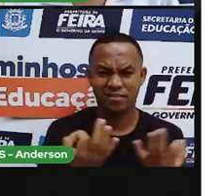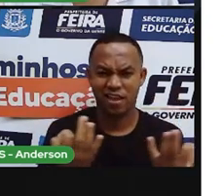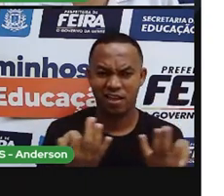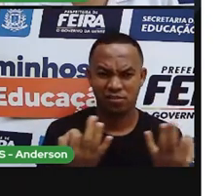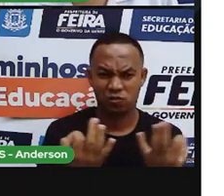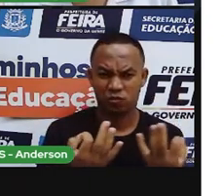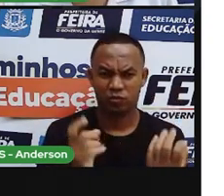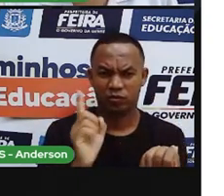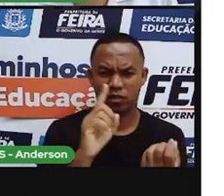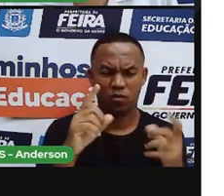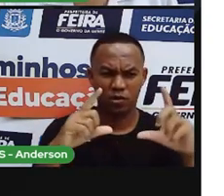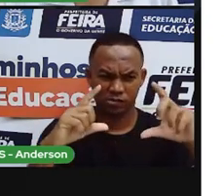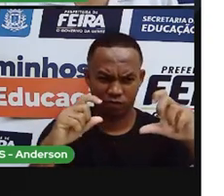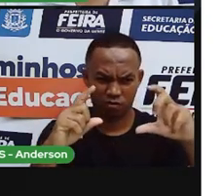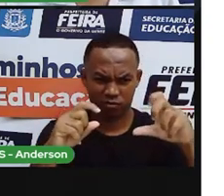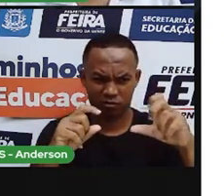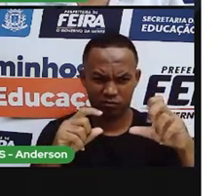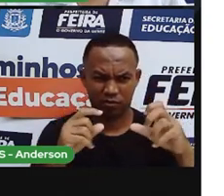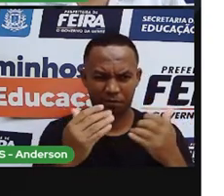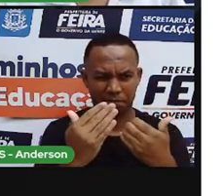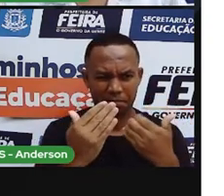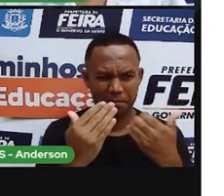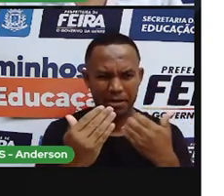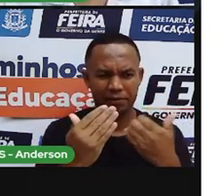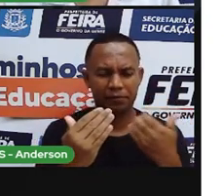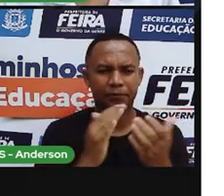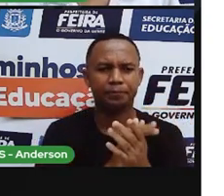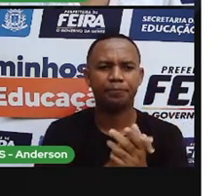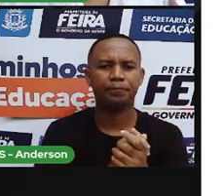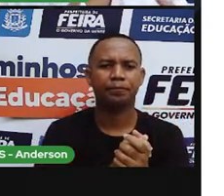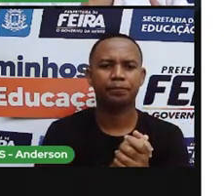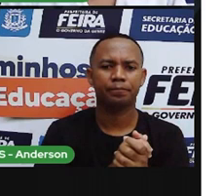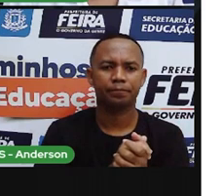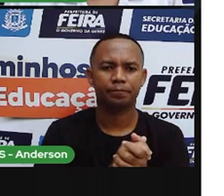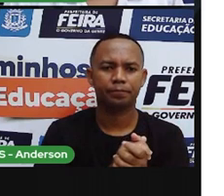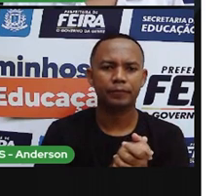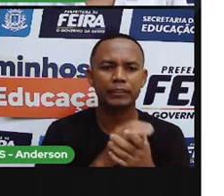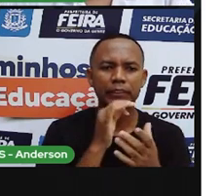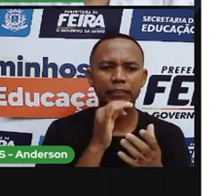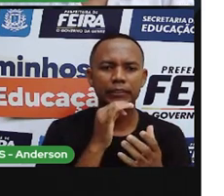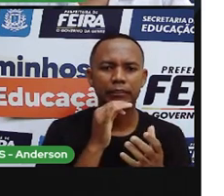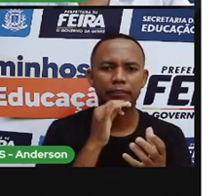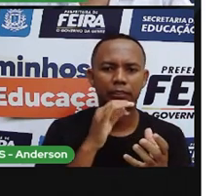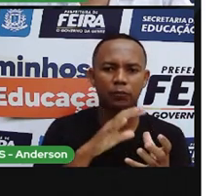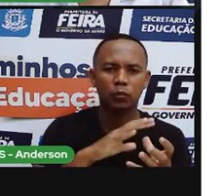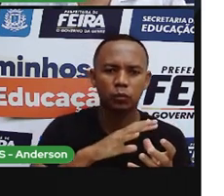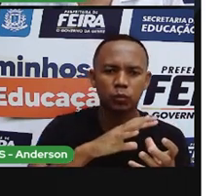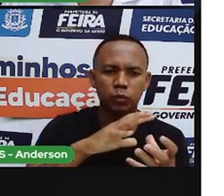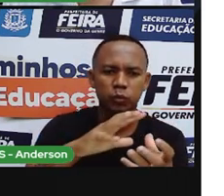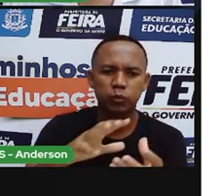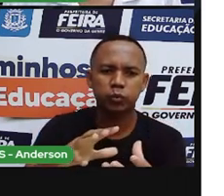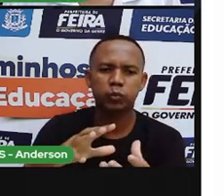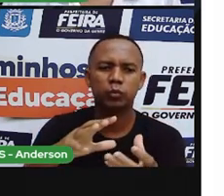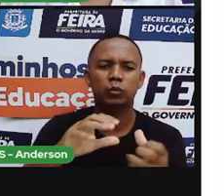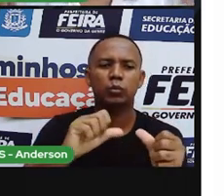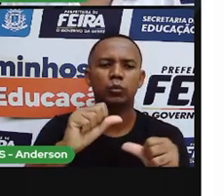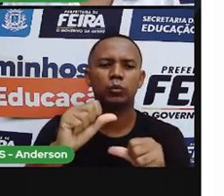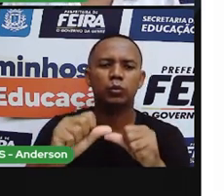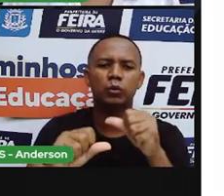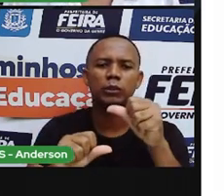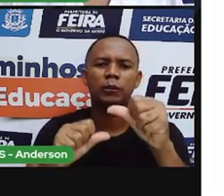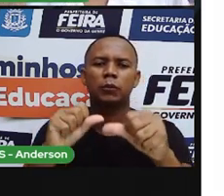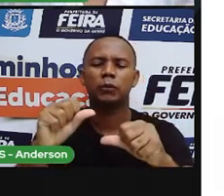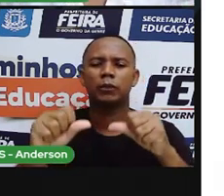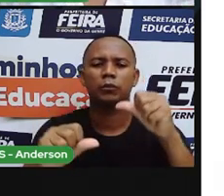mesma exatidão de uma fotografia. Ela é o quê? Aproximada. Seu formato está em constante modificação. Até, inclusive,